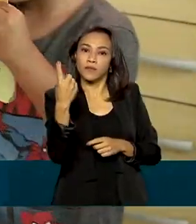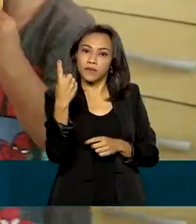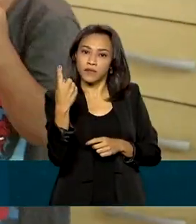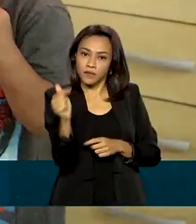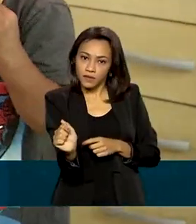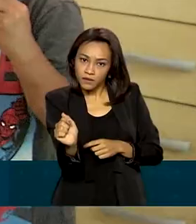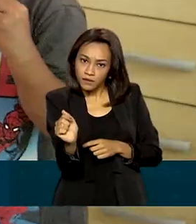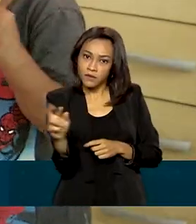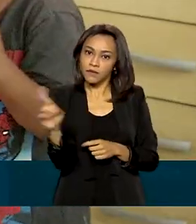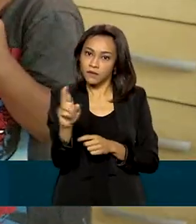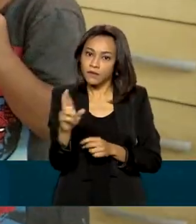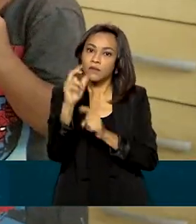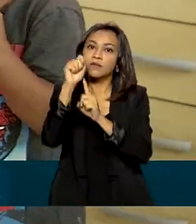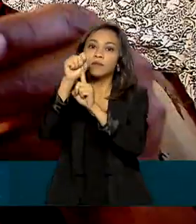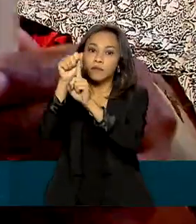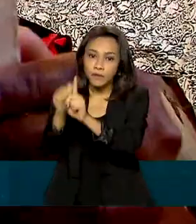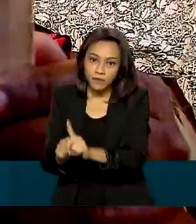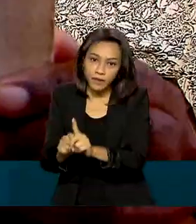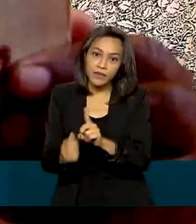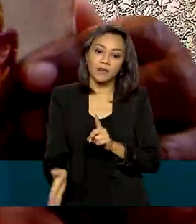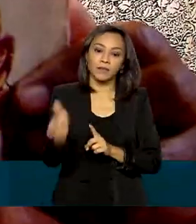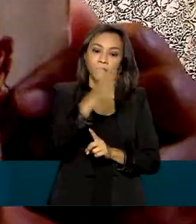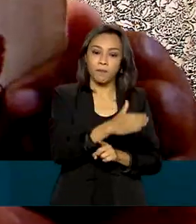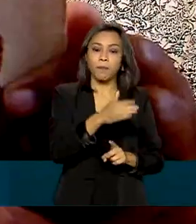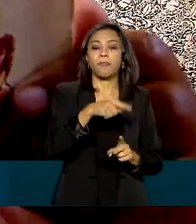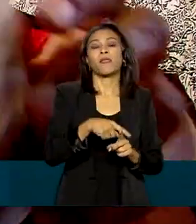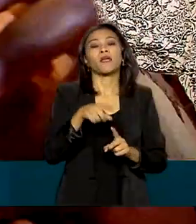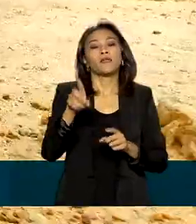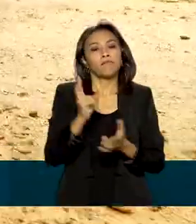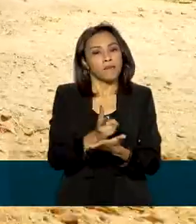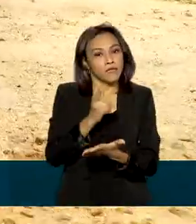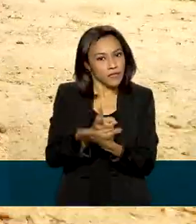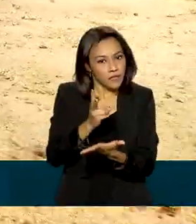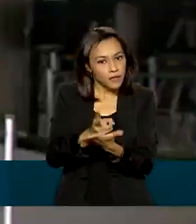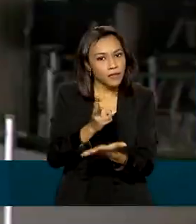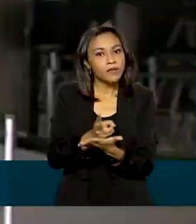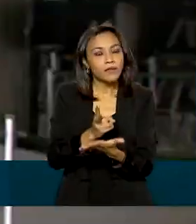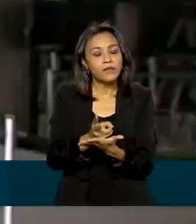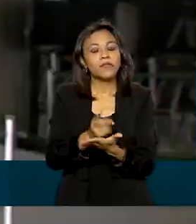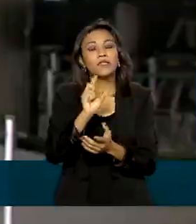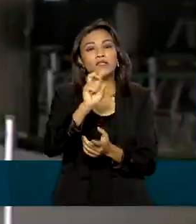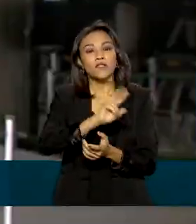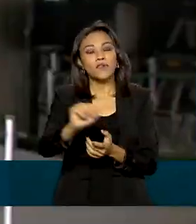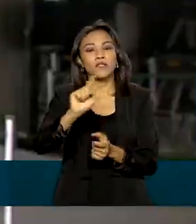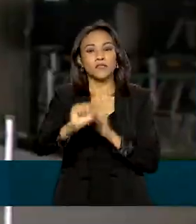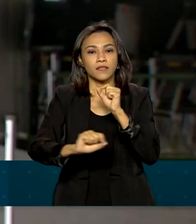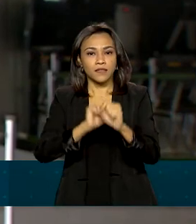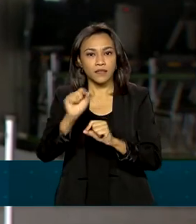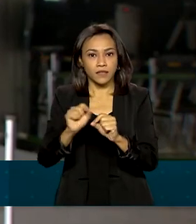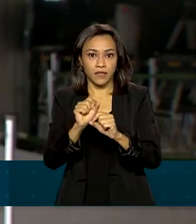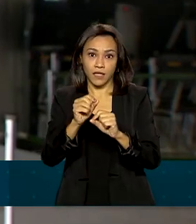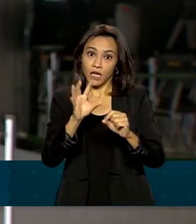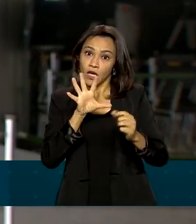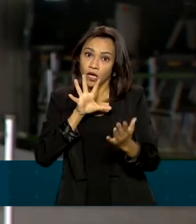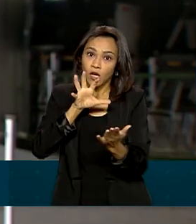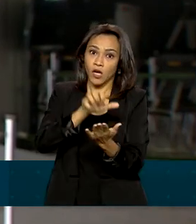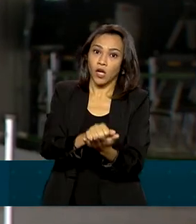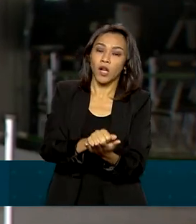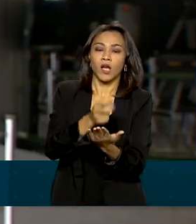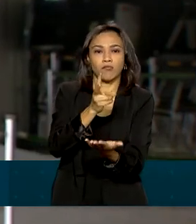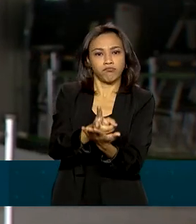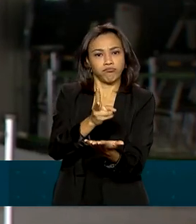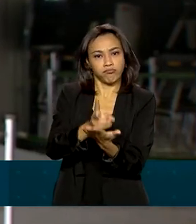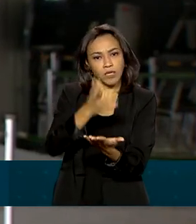reais mensais o reajuste os benefícios básicos é permanente e ser incorporado no programa em caráter definitivo